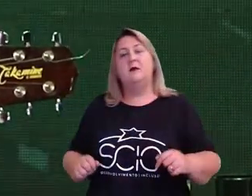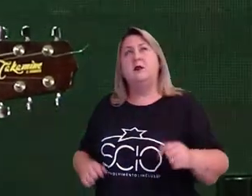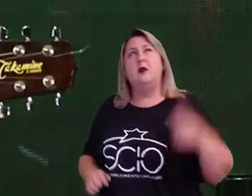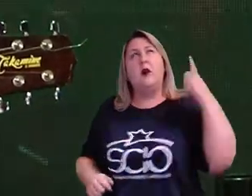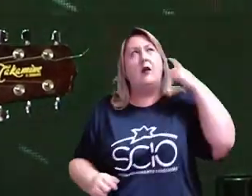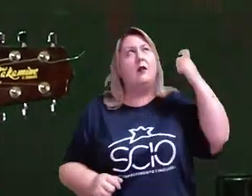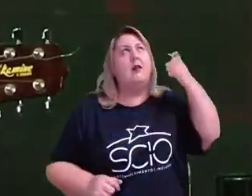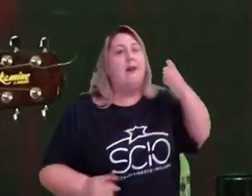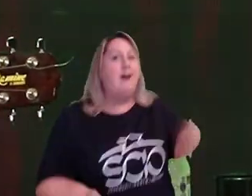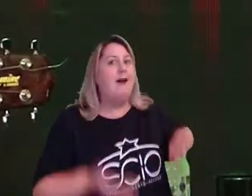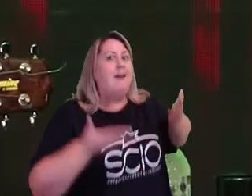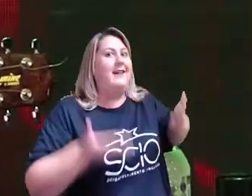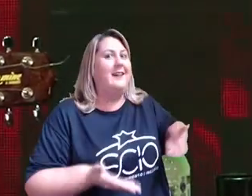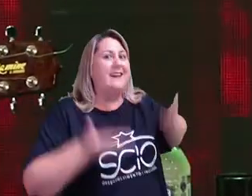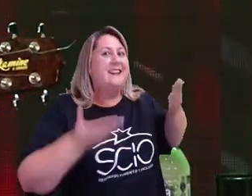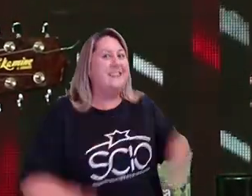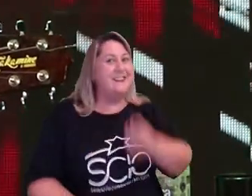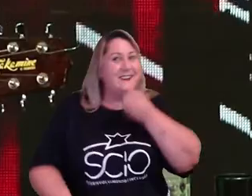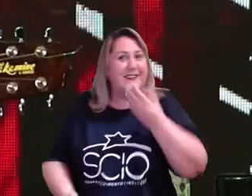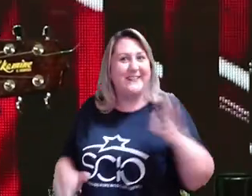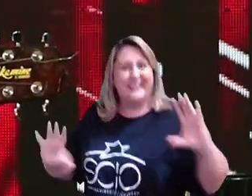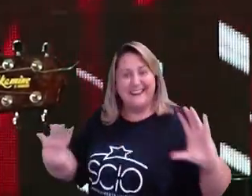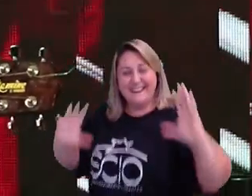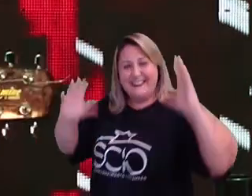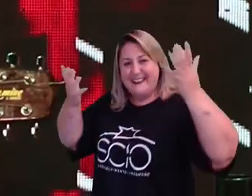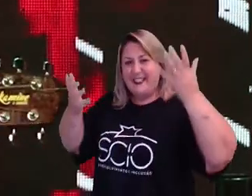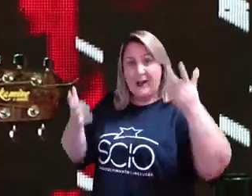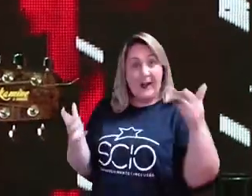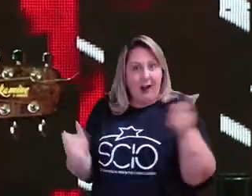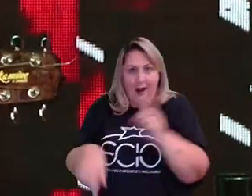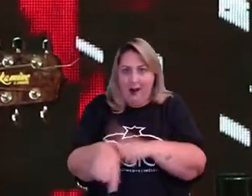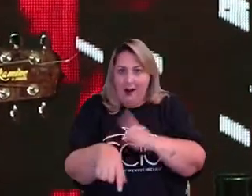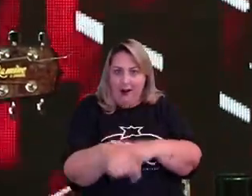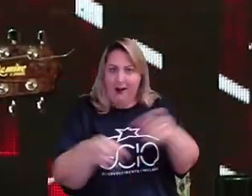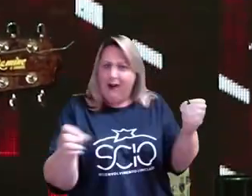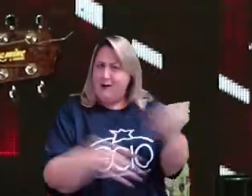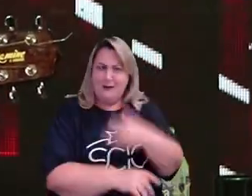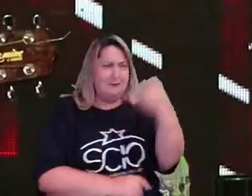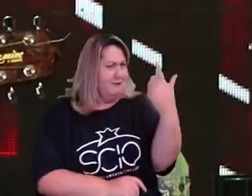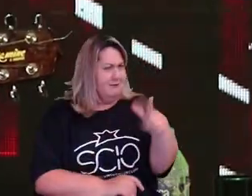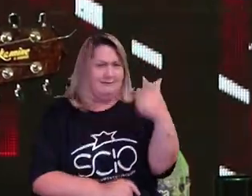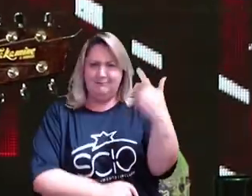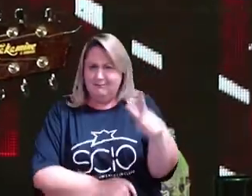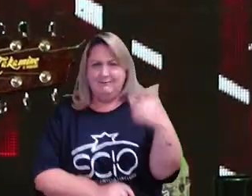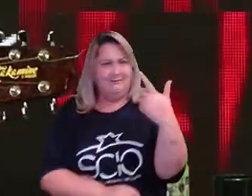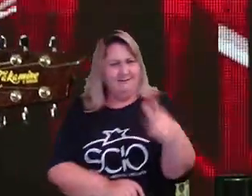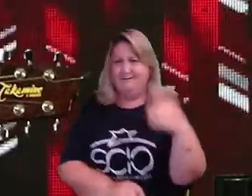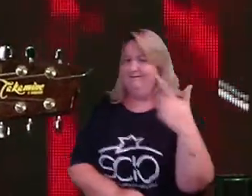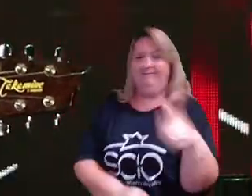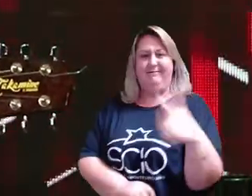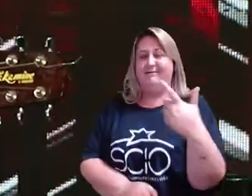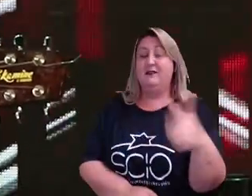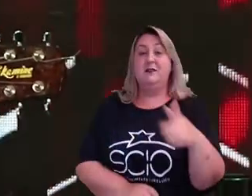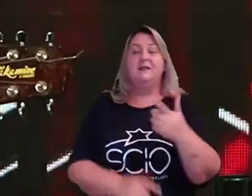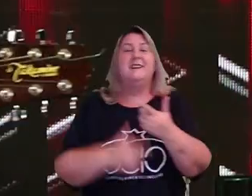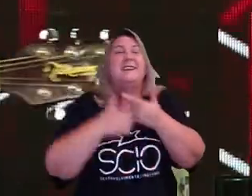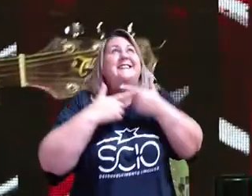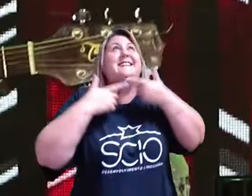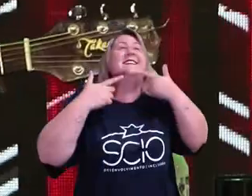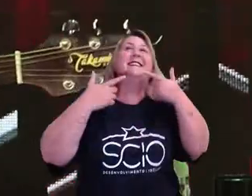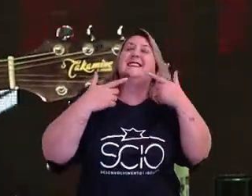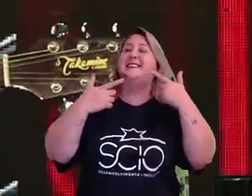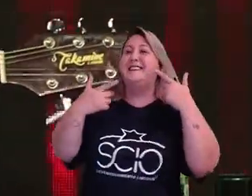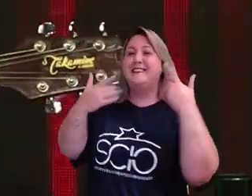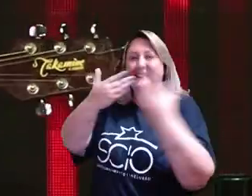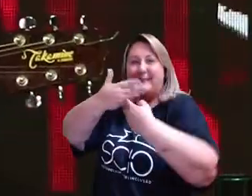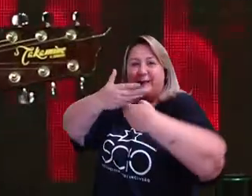Aumenta o som pra ficar bom a nossa festa, não tem hora pra acabar. O teu